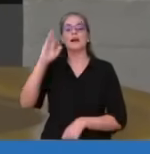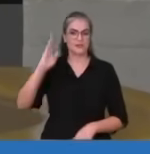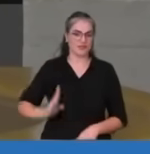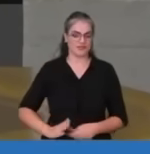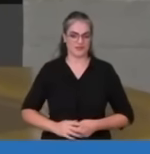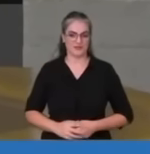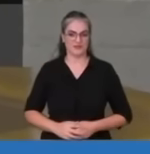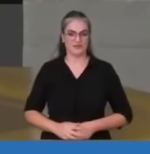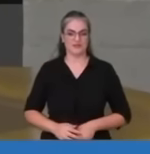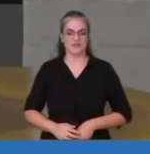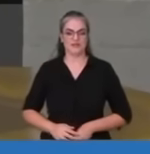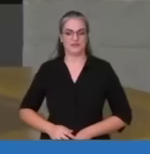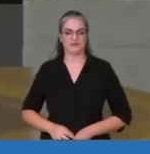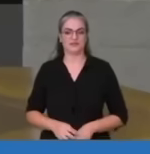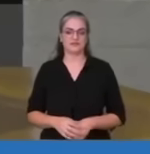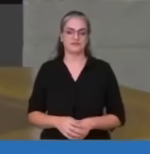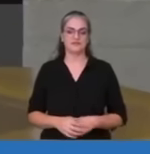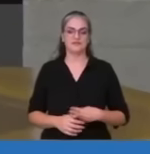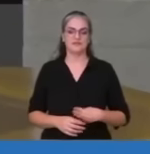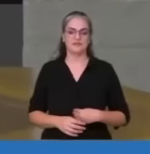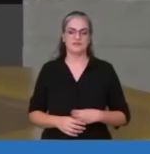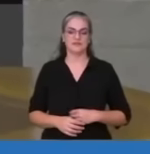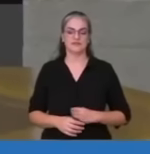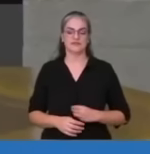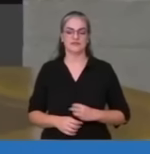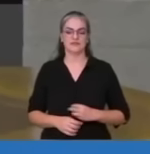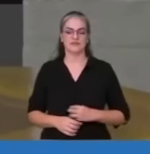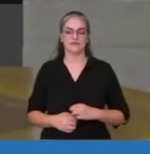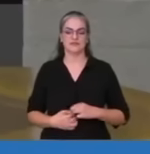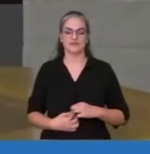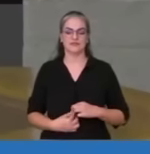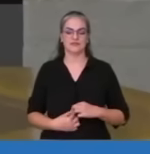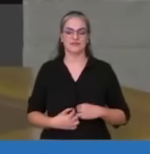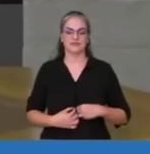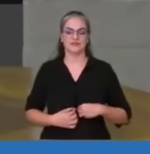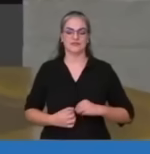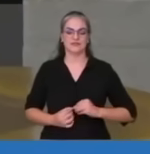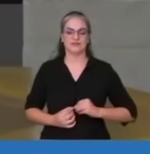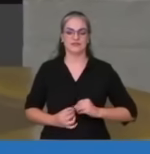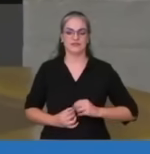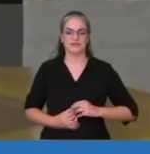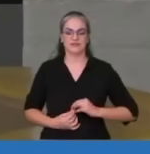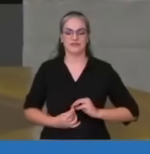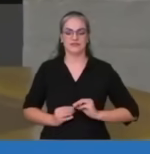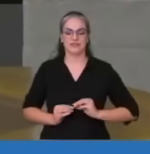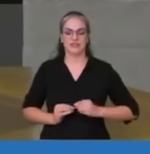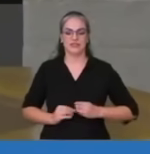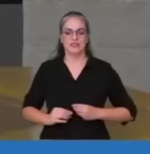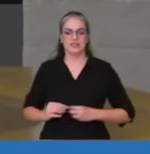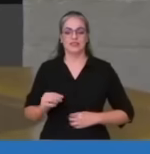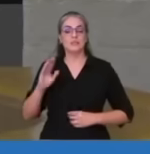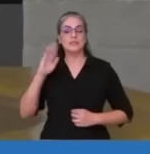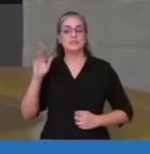foi a tão atacada pela direita urna eletrônica vocês lembram na eleição passada